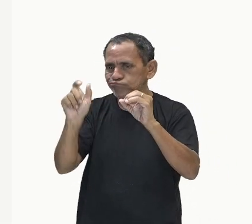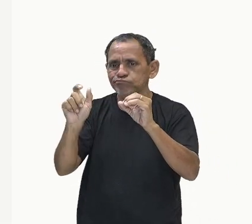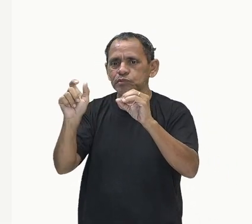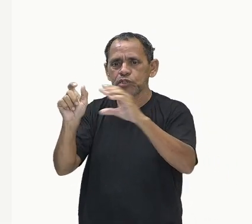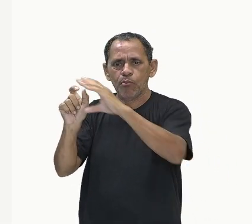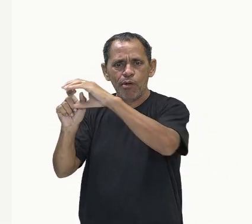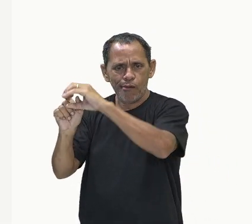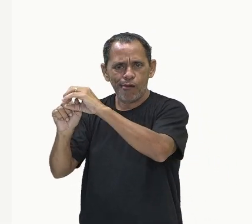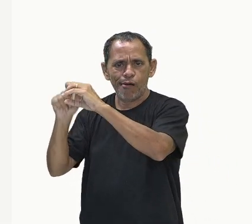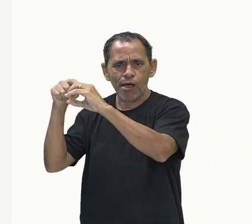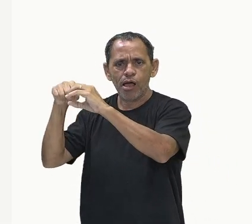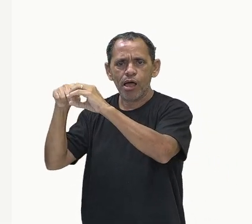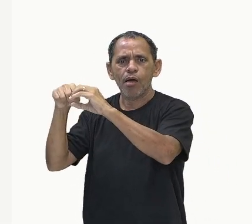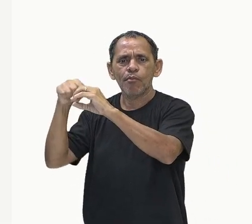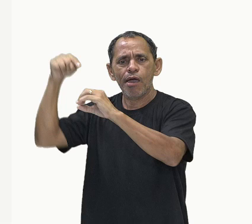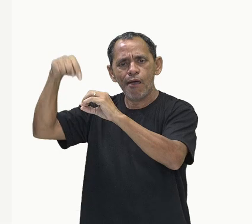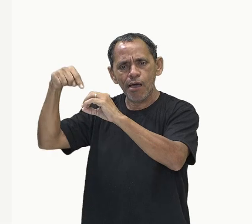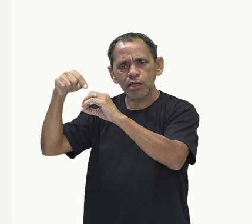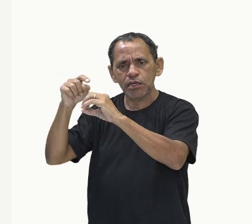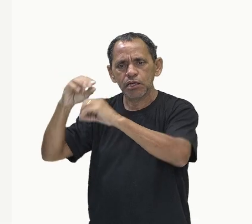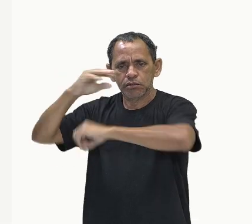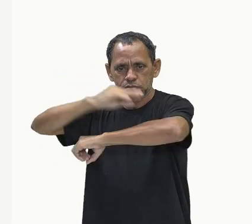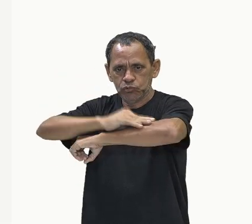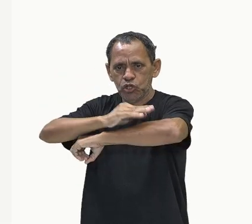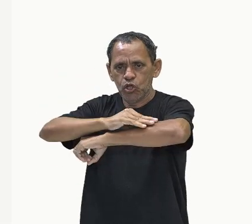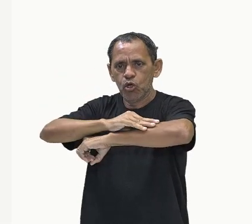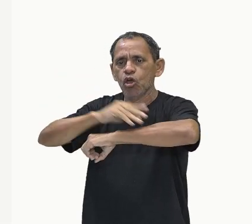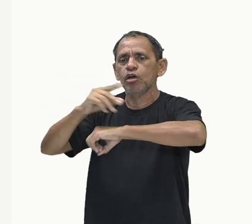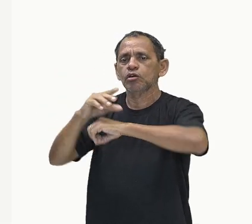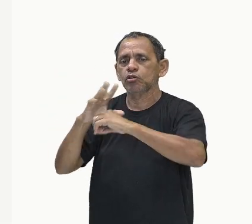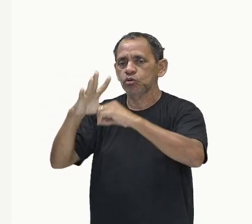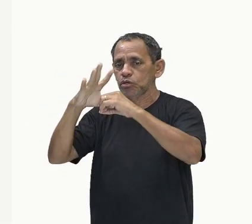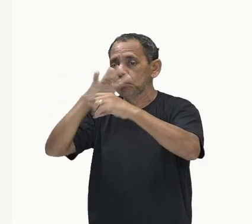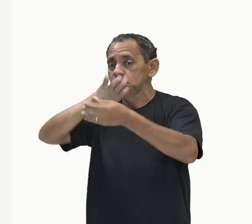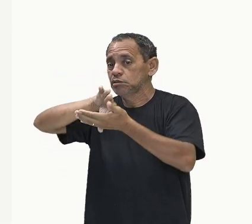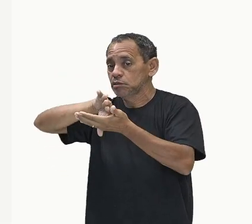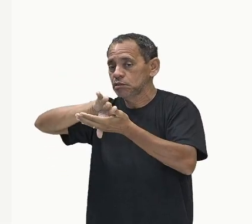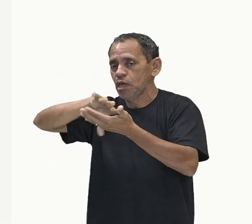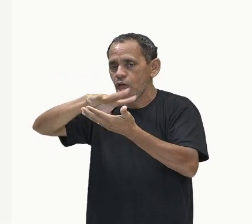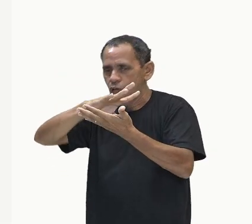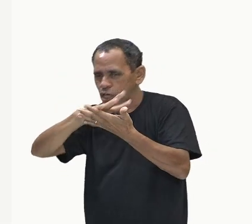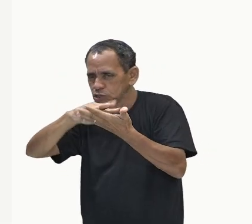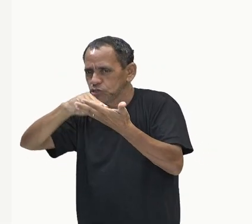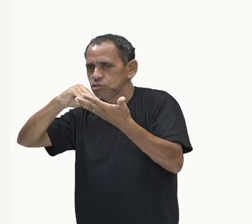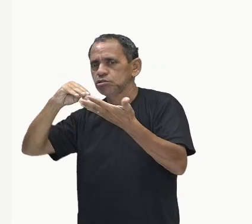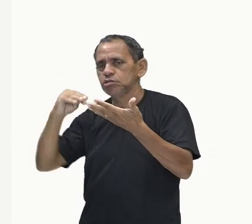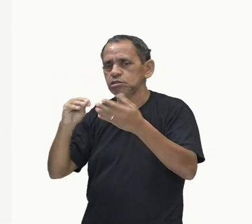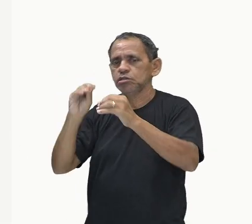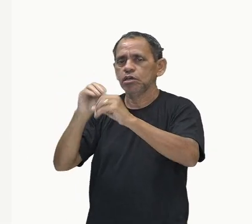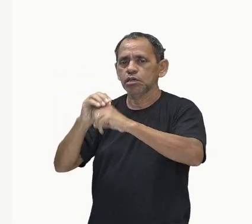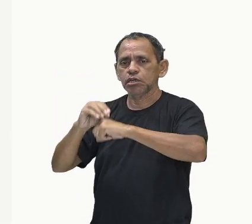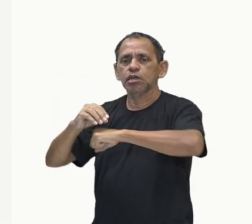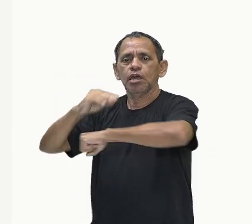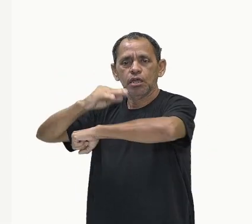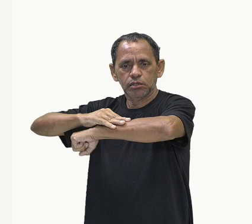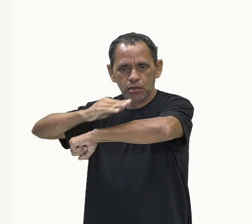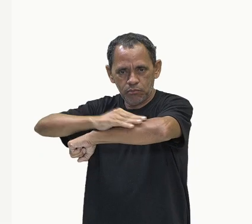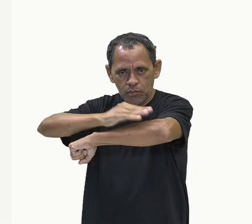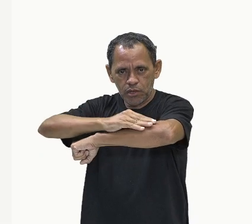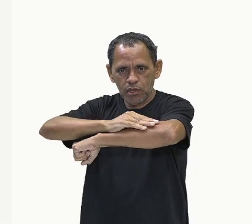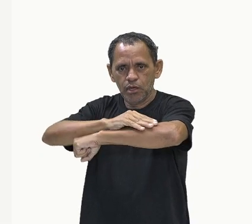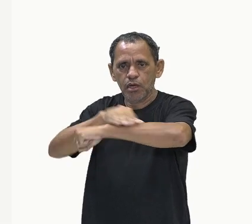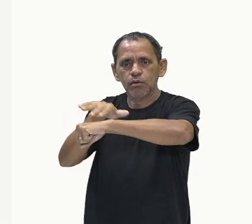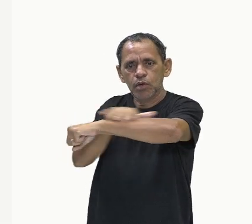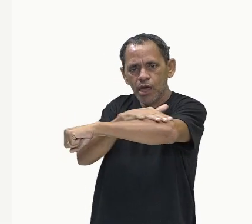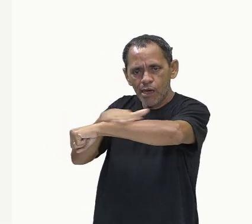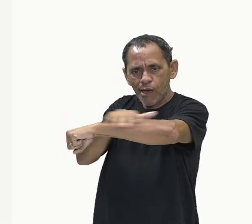aqui. E do sapo se extraem células epidérmicas em cultura, ou seja, da pele dele, e depois